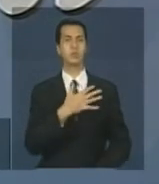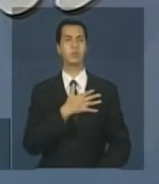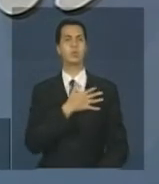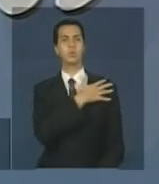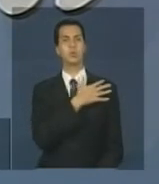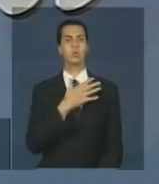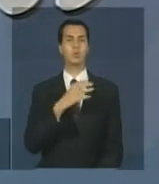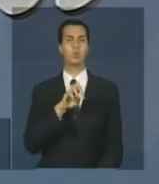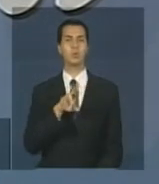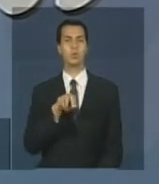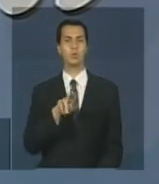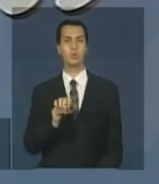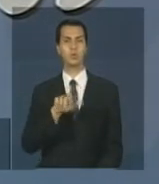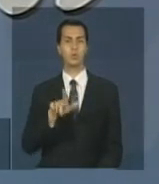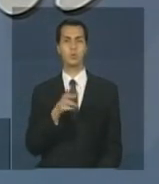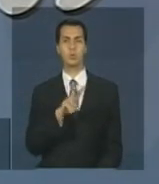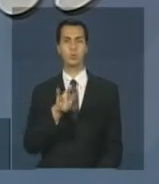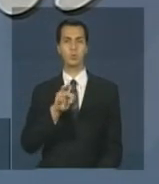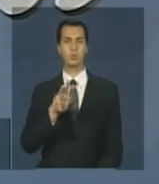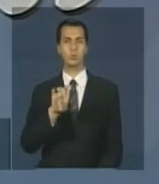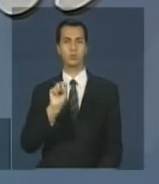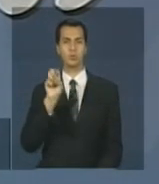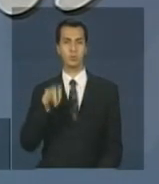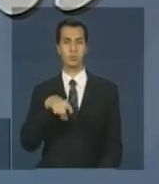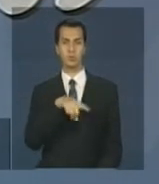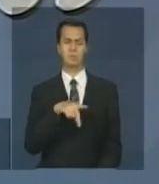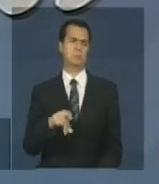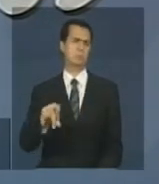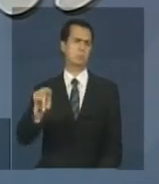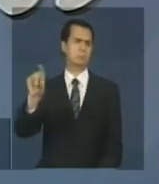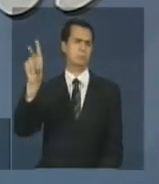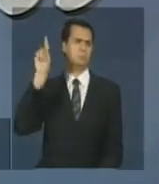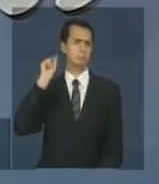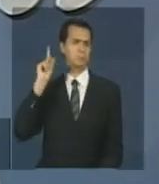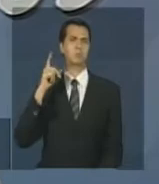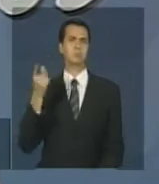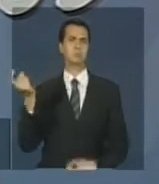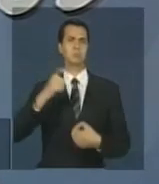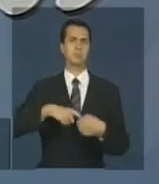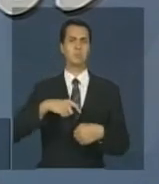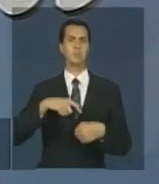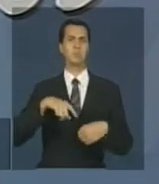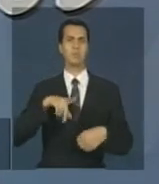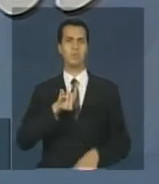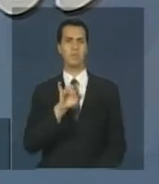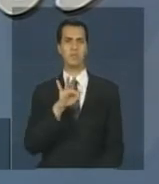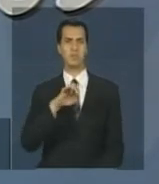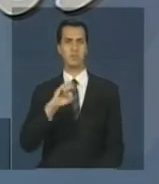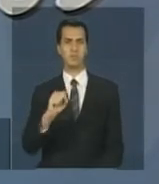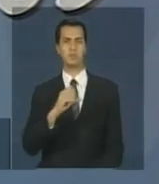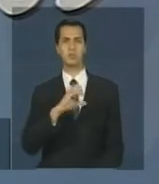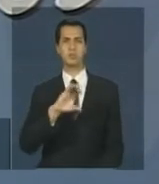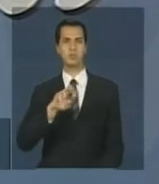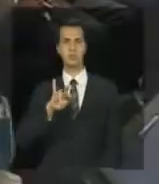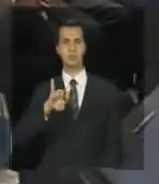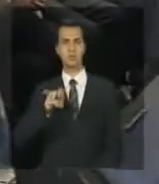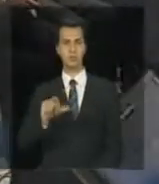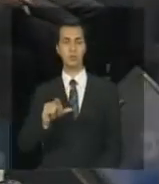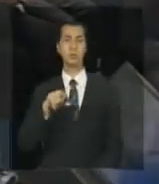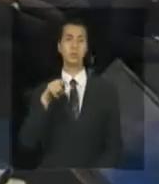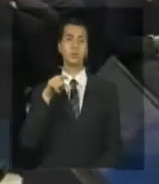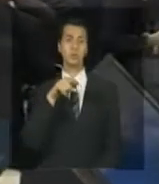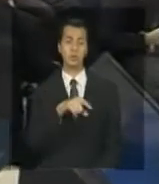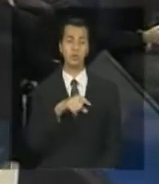antigos membros da Defesa Civil no Brasil é Coronel do exército mas já teve à disposição da Defesa Civil